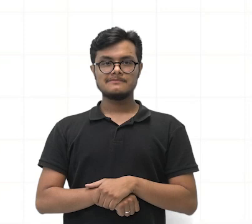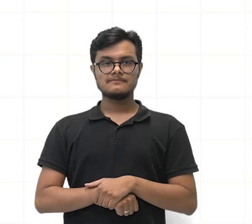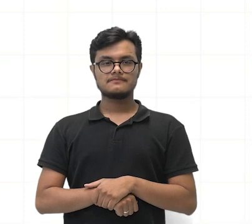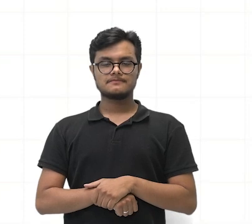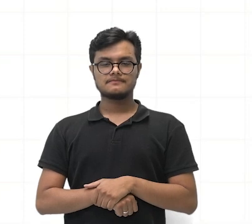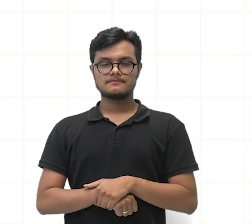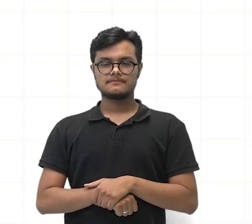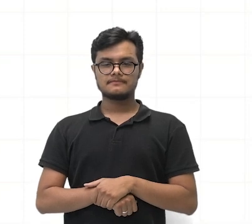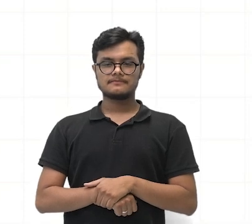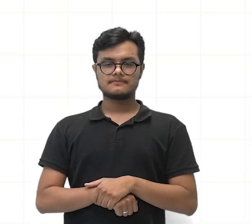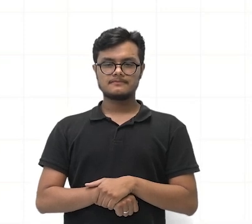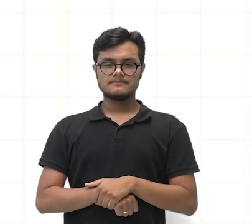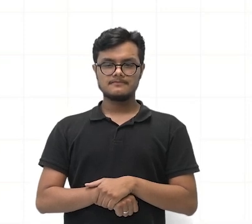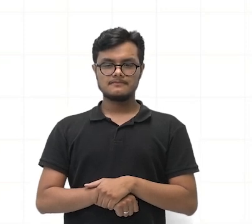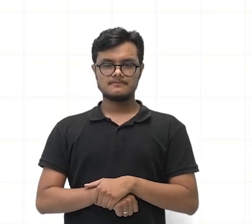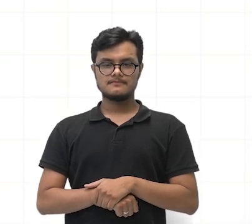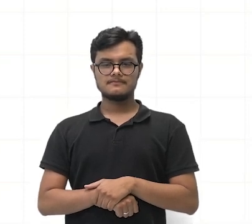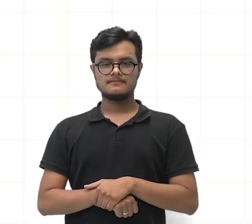7,12, tem aqui, ó,